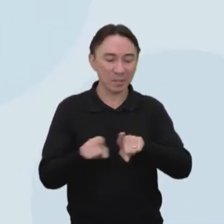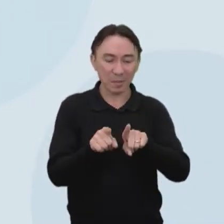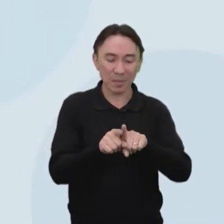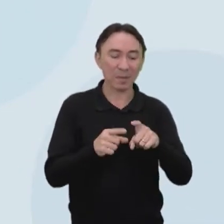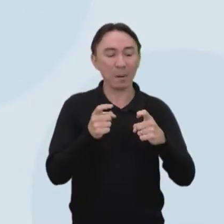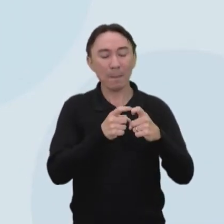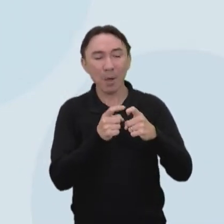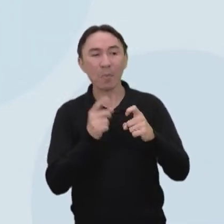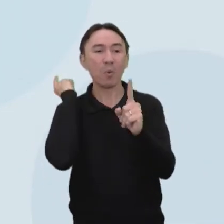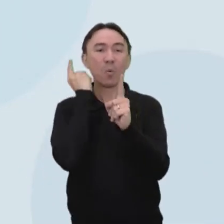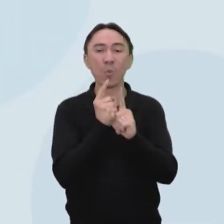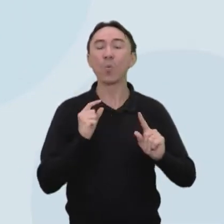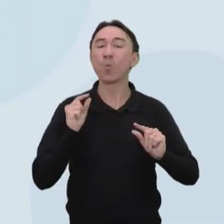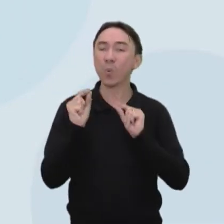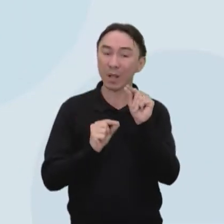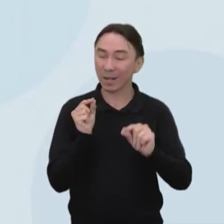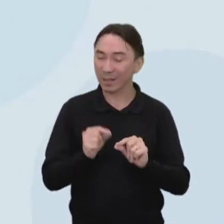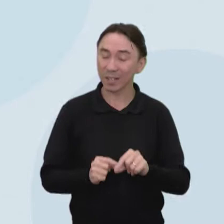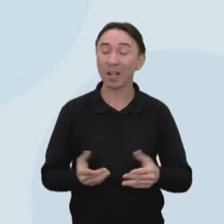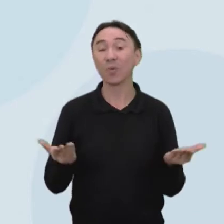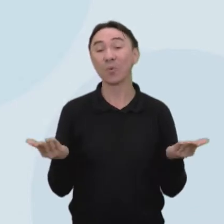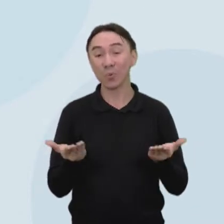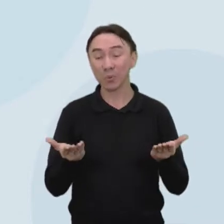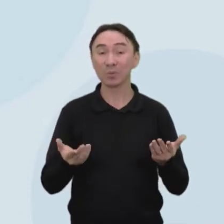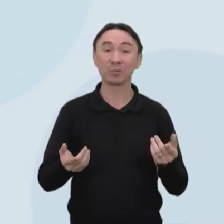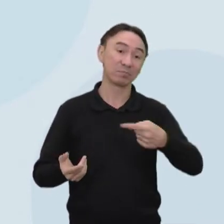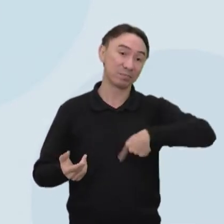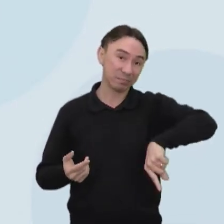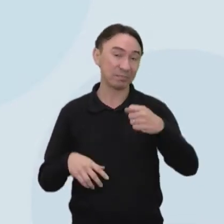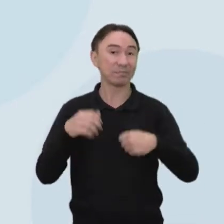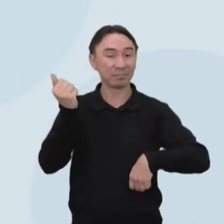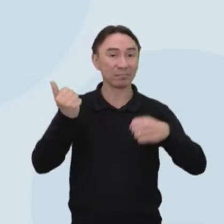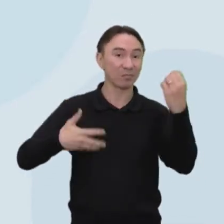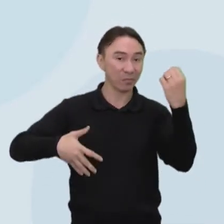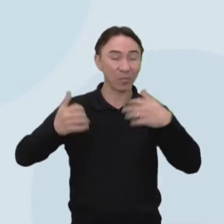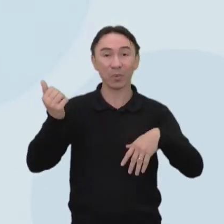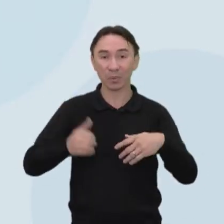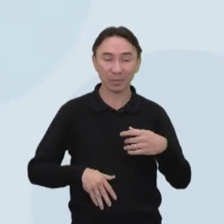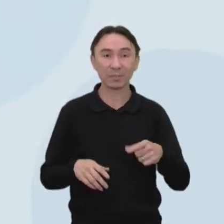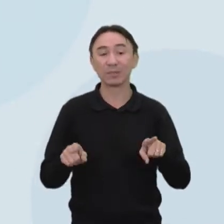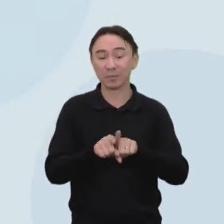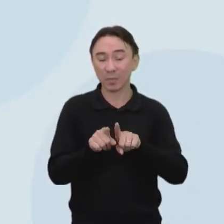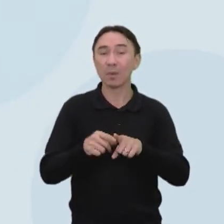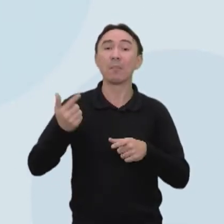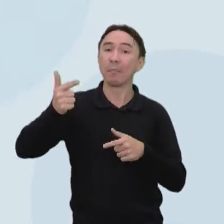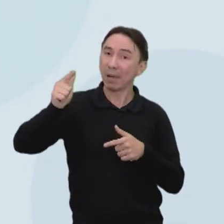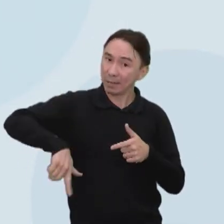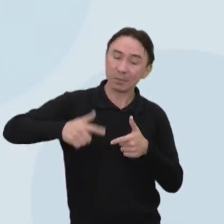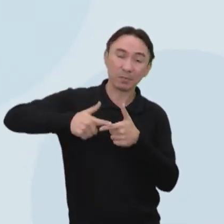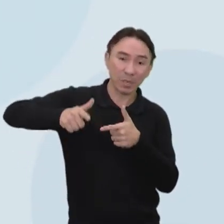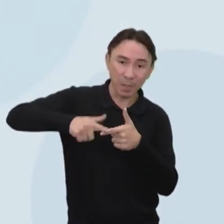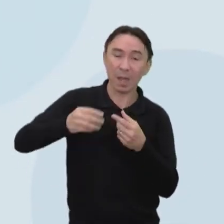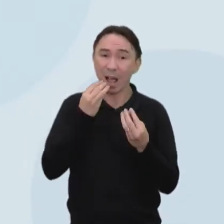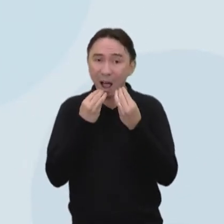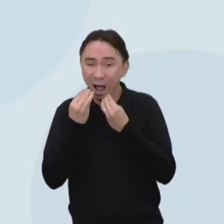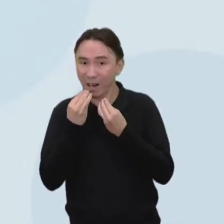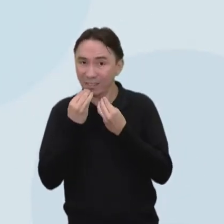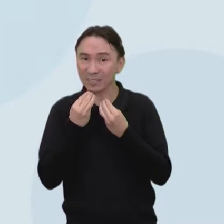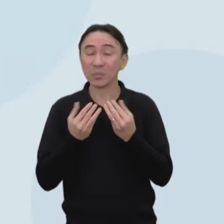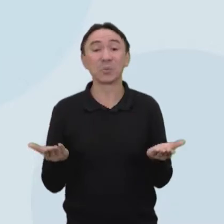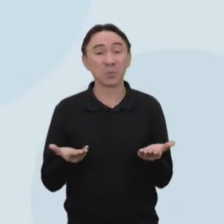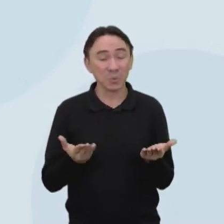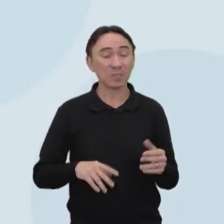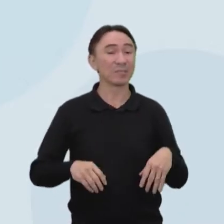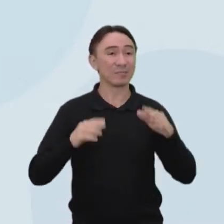com a Mafê nós vamos então abordar um pouquinho mais a respeito dos transtornos alimentares, da bulimia, que nós vamos